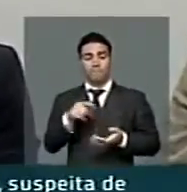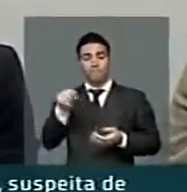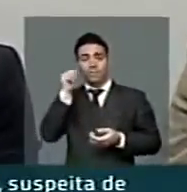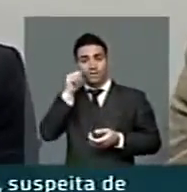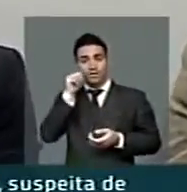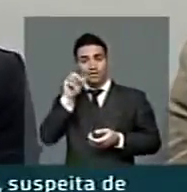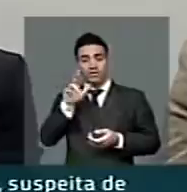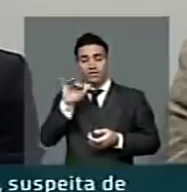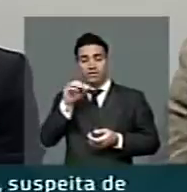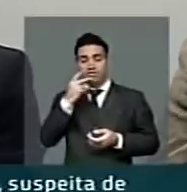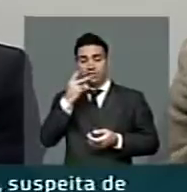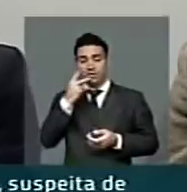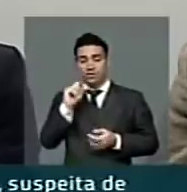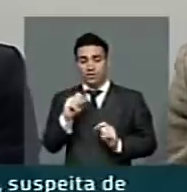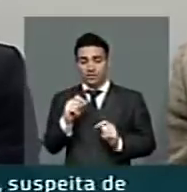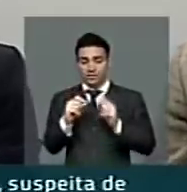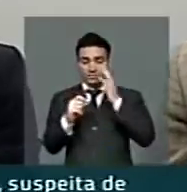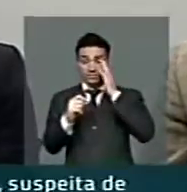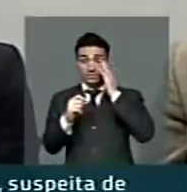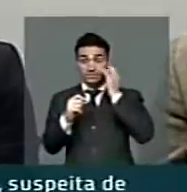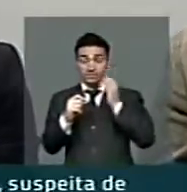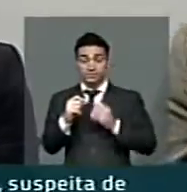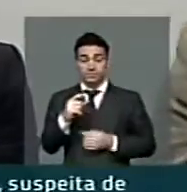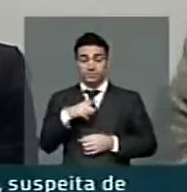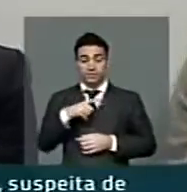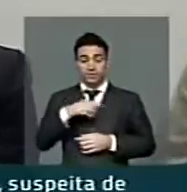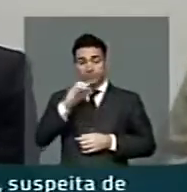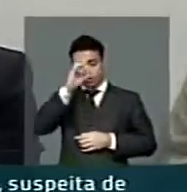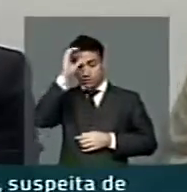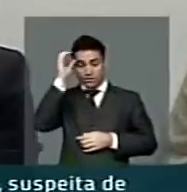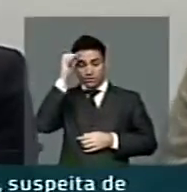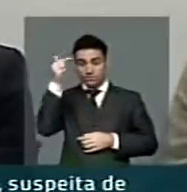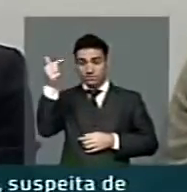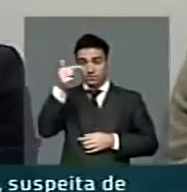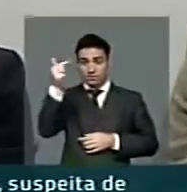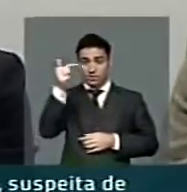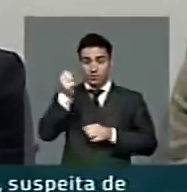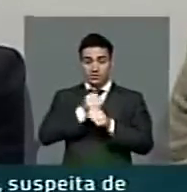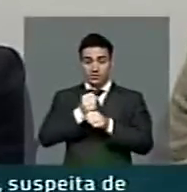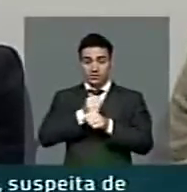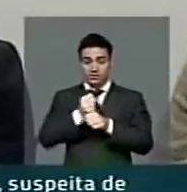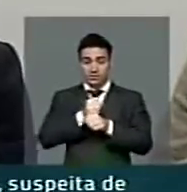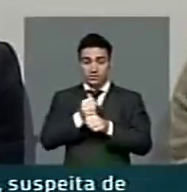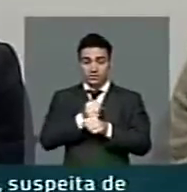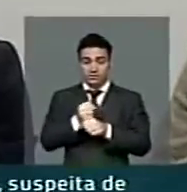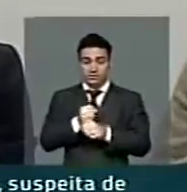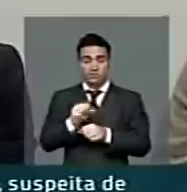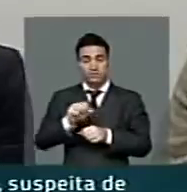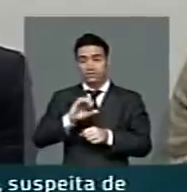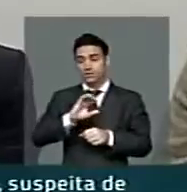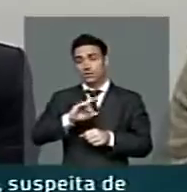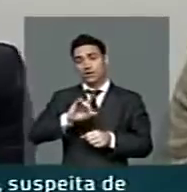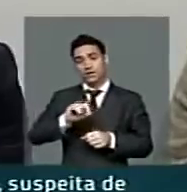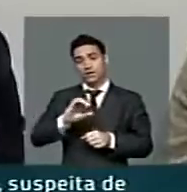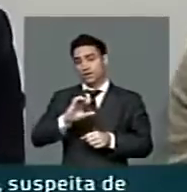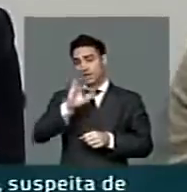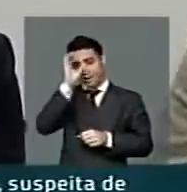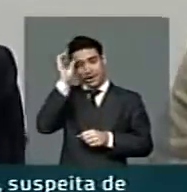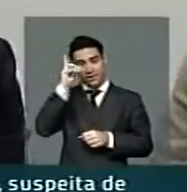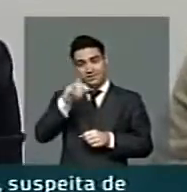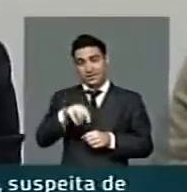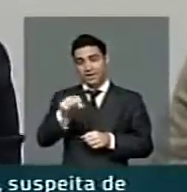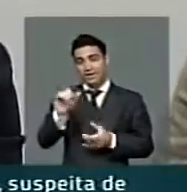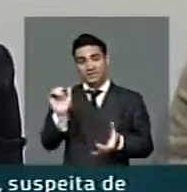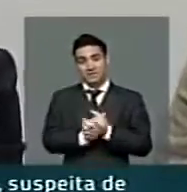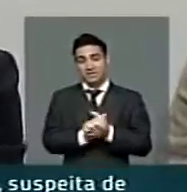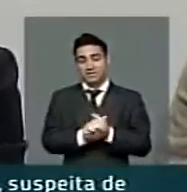Vila Mimosa, que ela disse, olha, eu tenho um cliente há 22 anos. Eu falei, isso não é uma clientela, é um casamento praticamente.